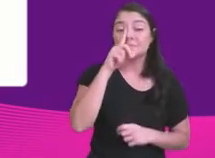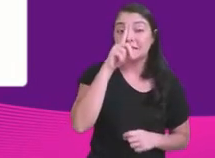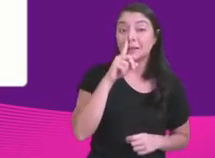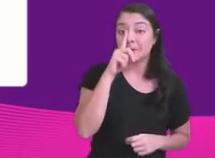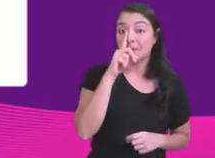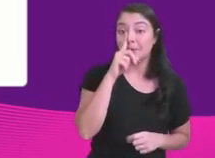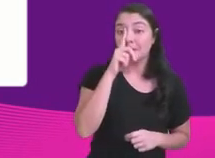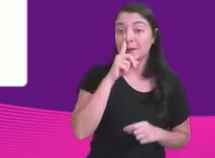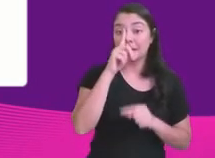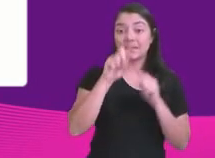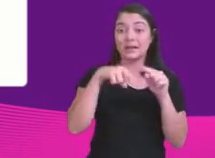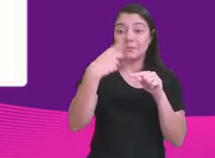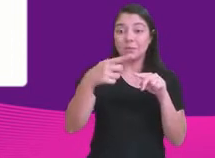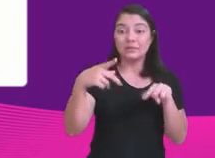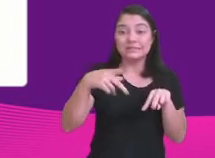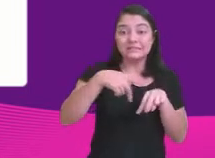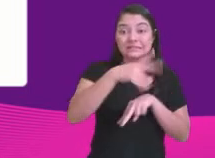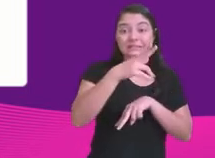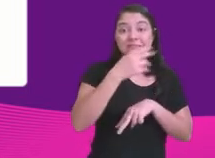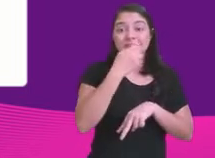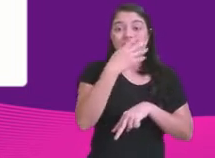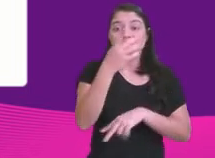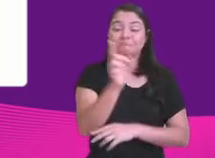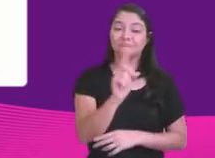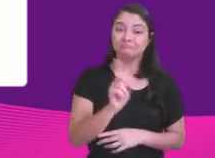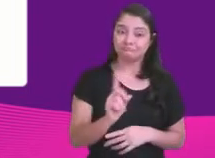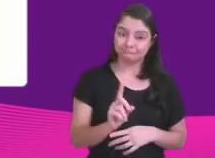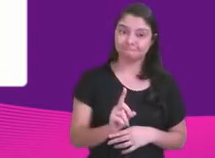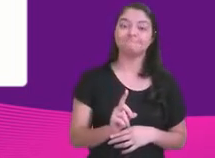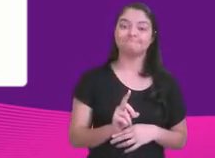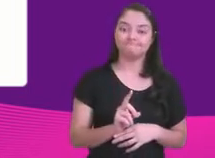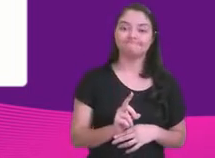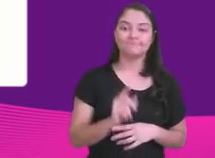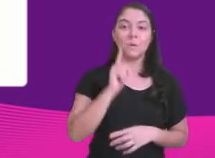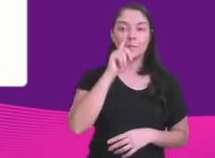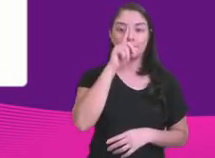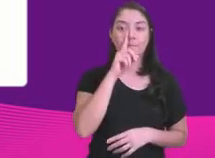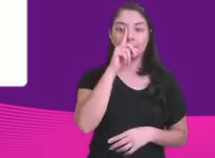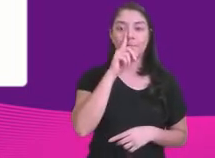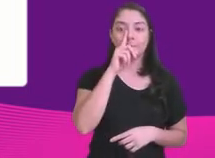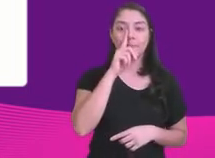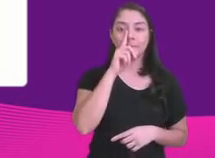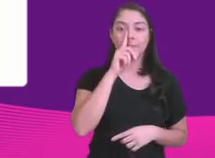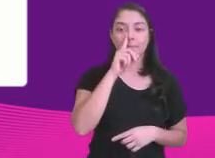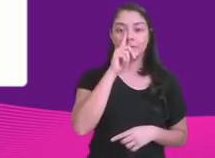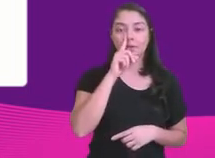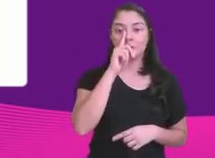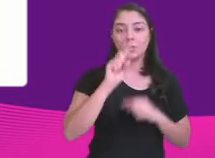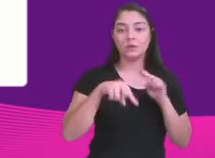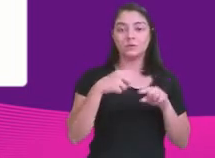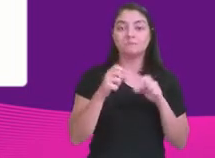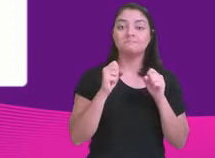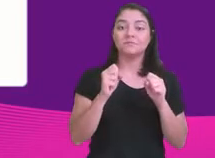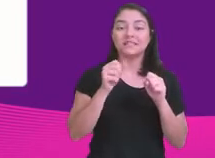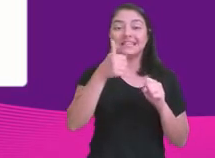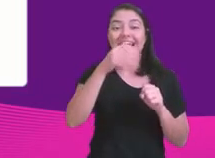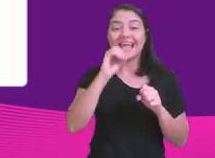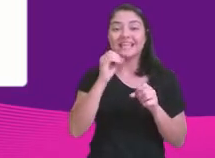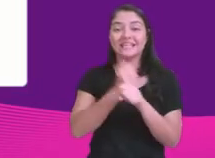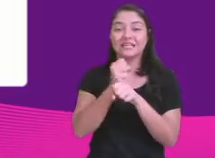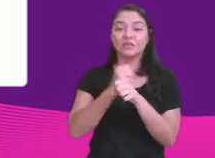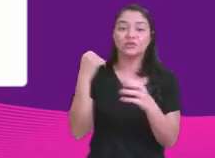inadequada e, com isso, um reflexo na sua taxa de sobrevida em 10 anos.